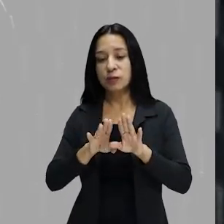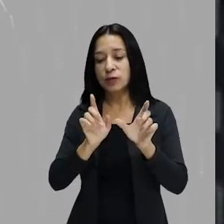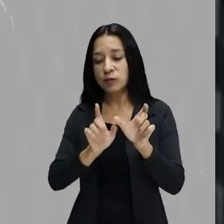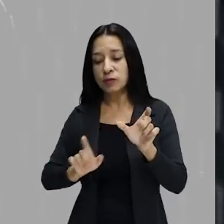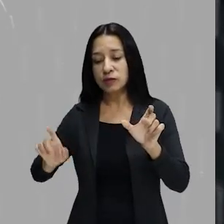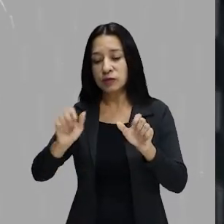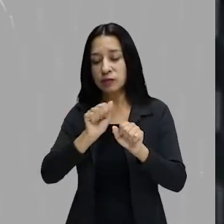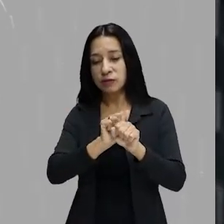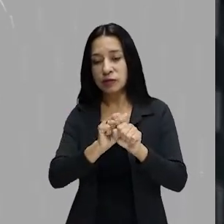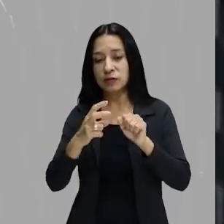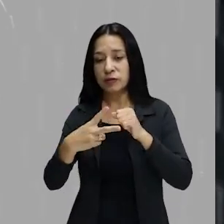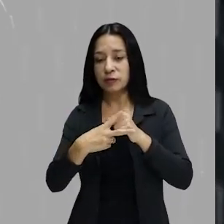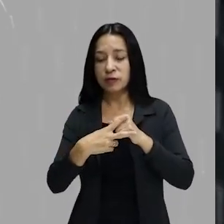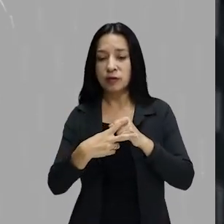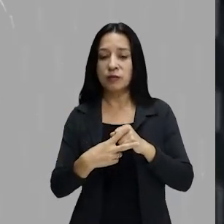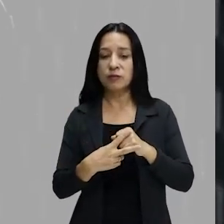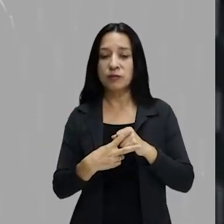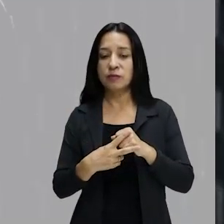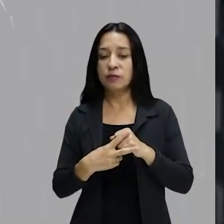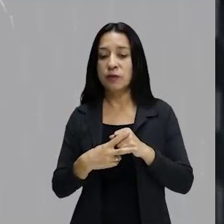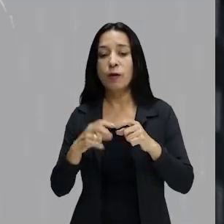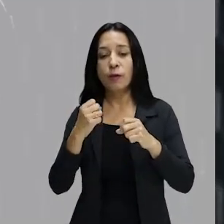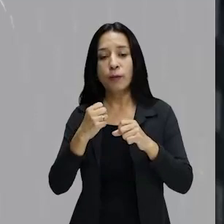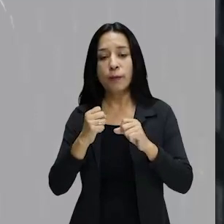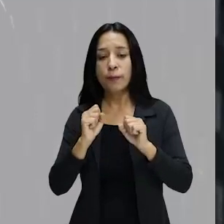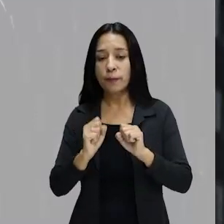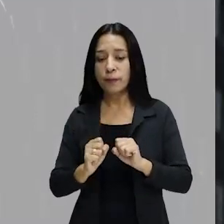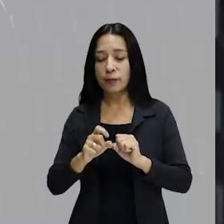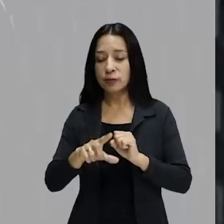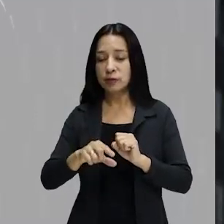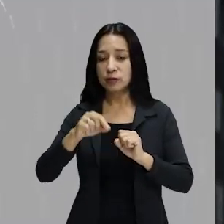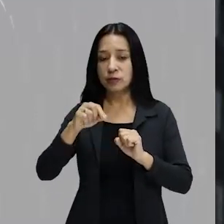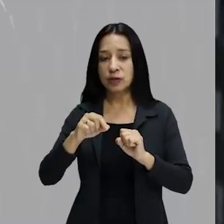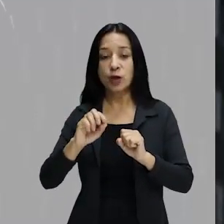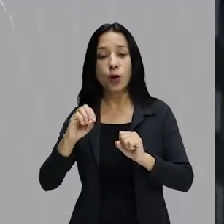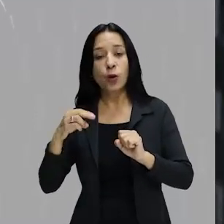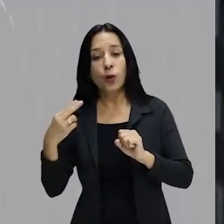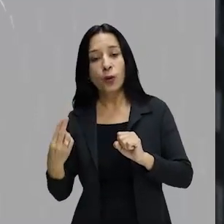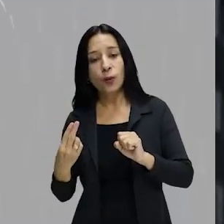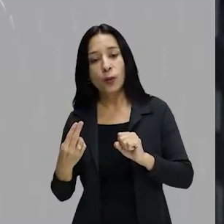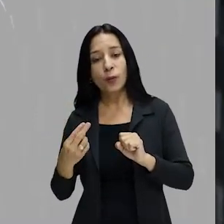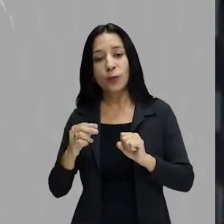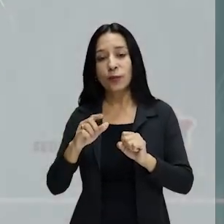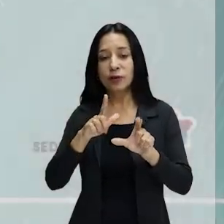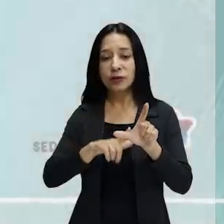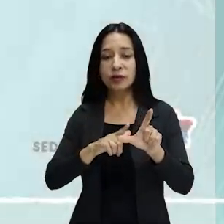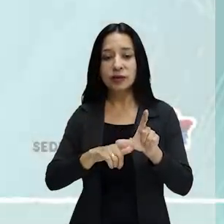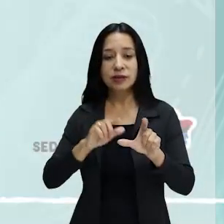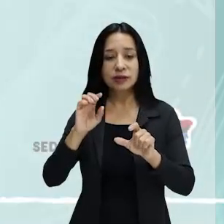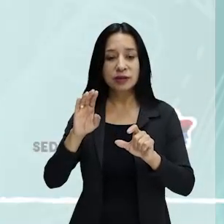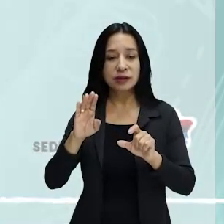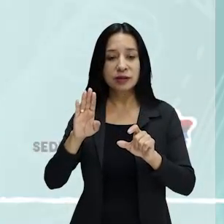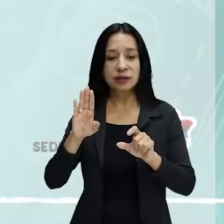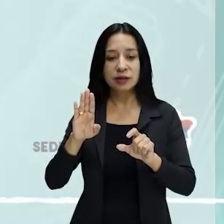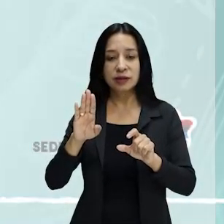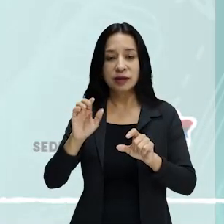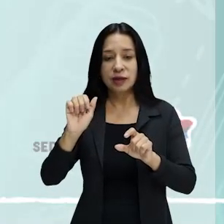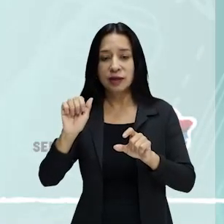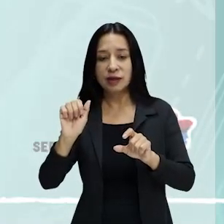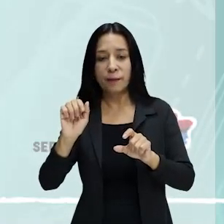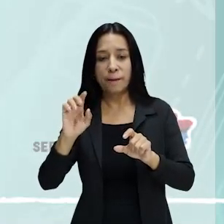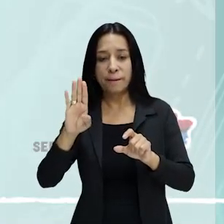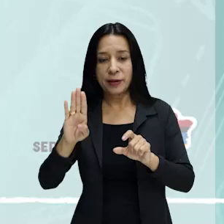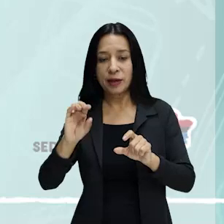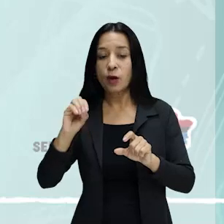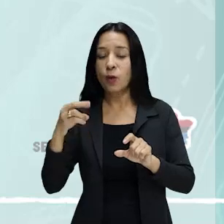pode marcar ou a letra B ou a letra D. Já dei a dica, você marcou a letra B, muito bem. Nesse caso